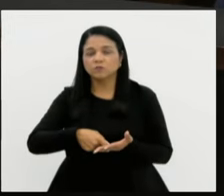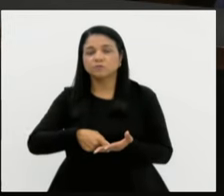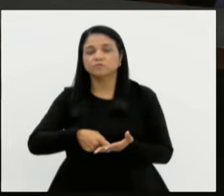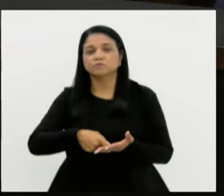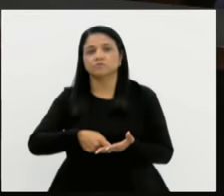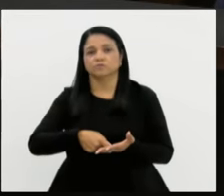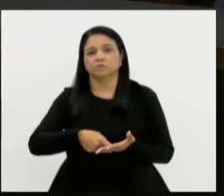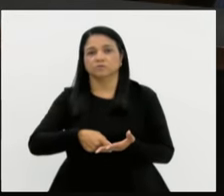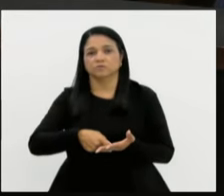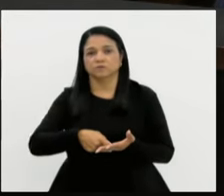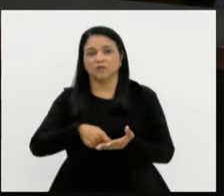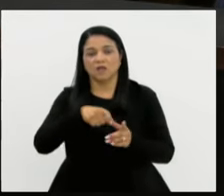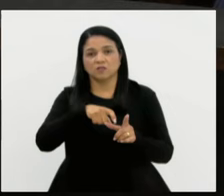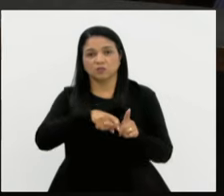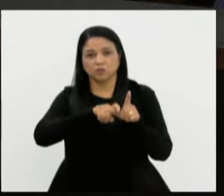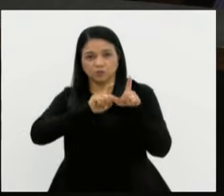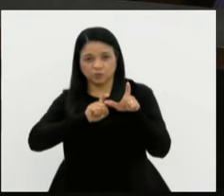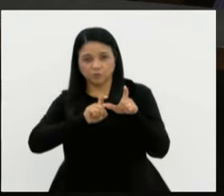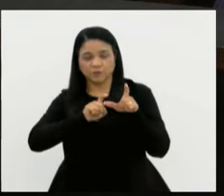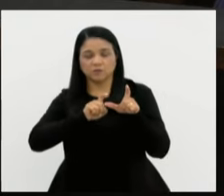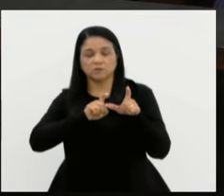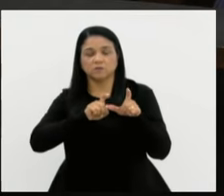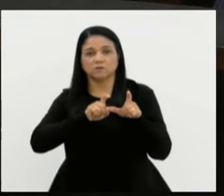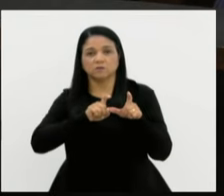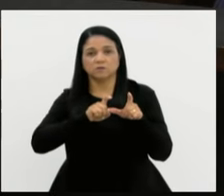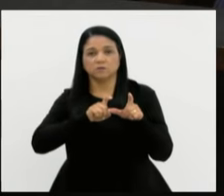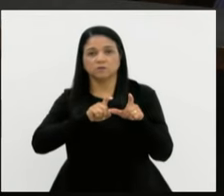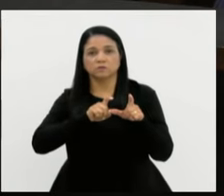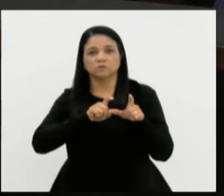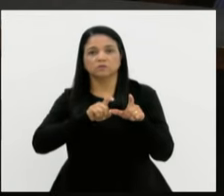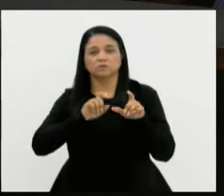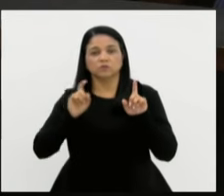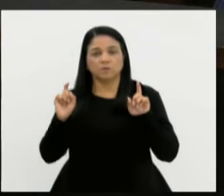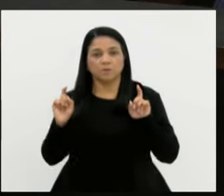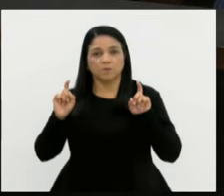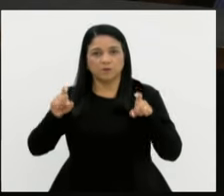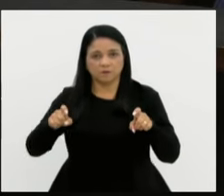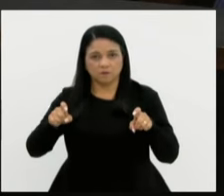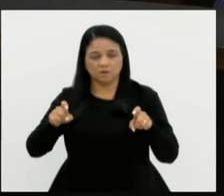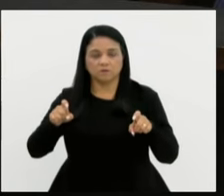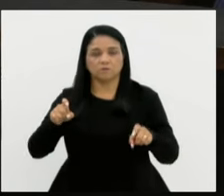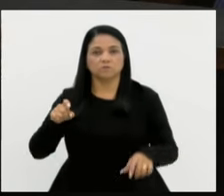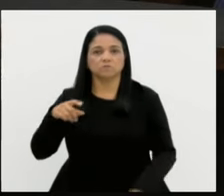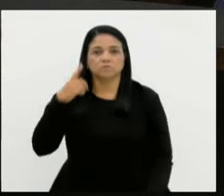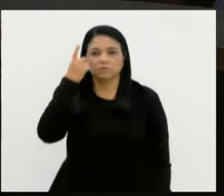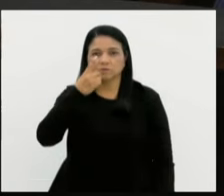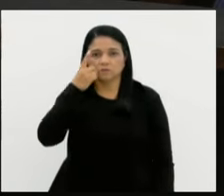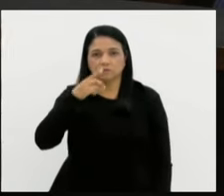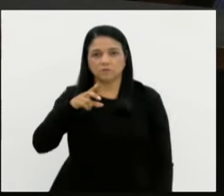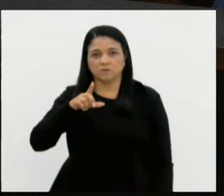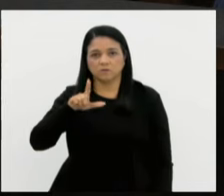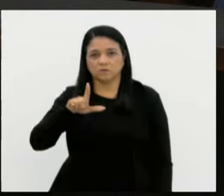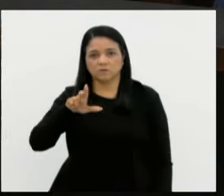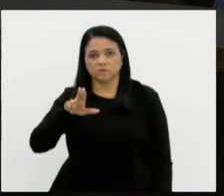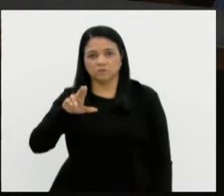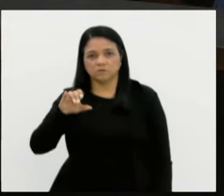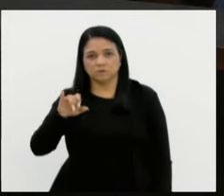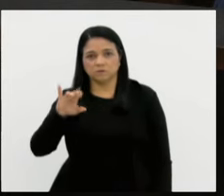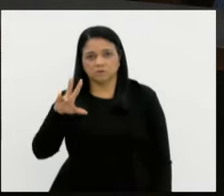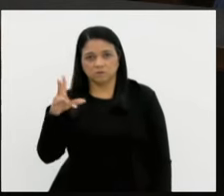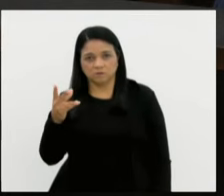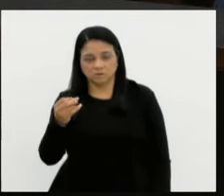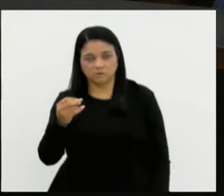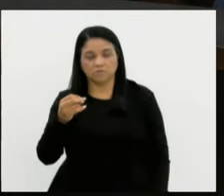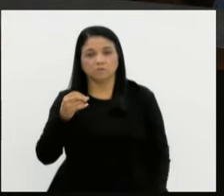cautelarmente a suspensão do exercício do mandato da excelentíssima senhora deputada Lucinha. De acordo com